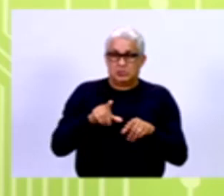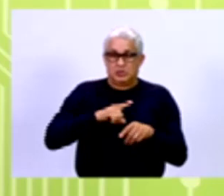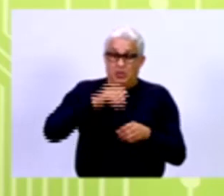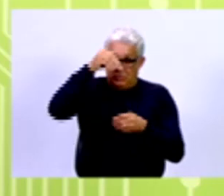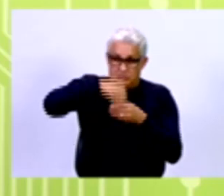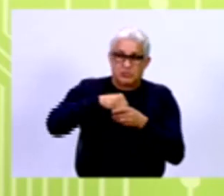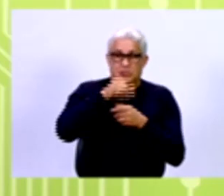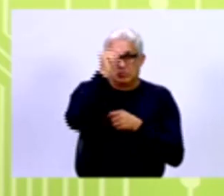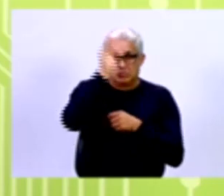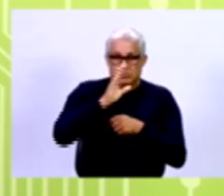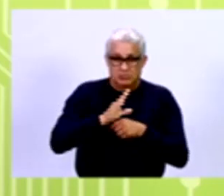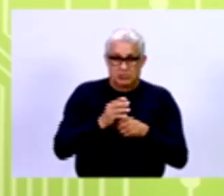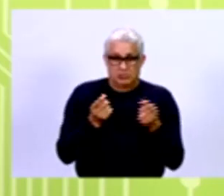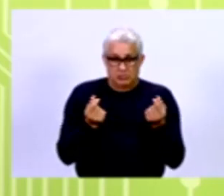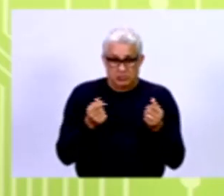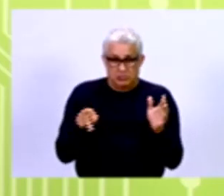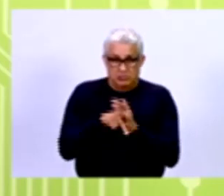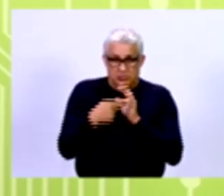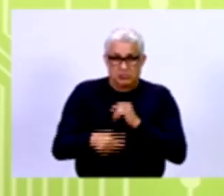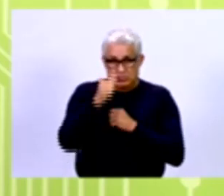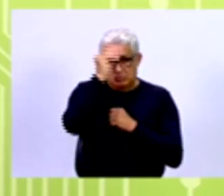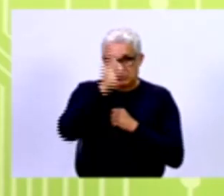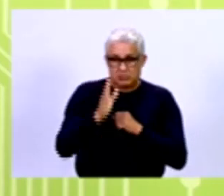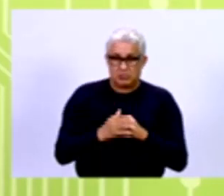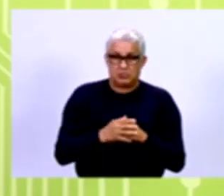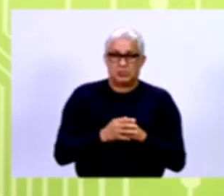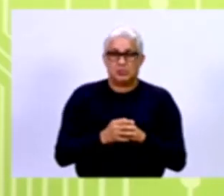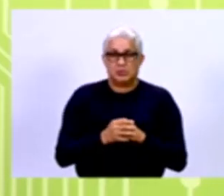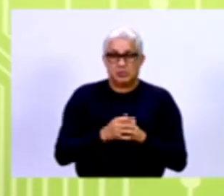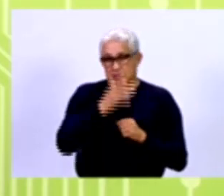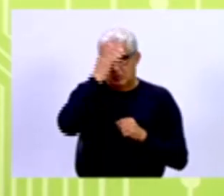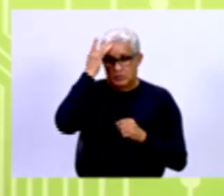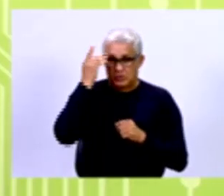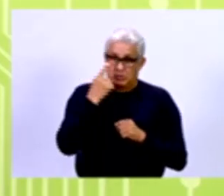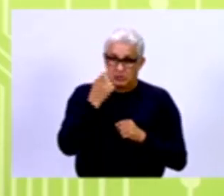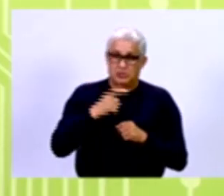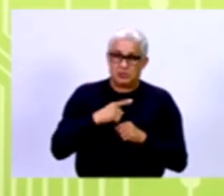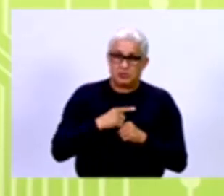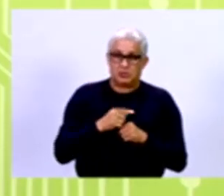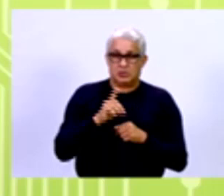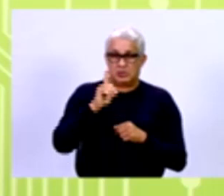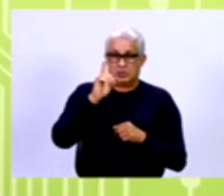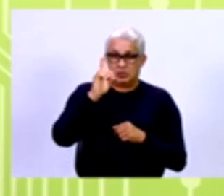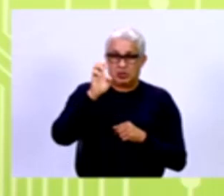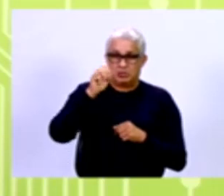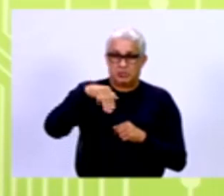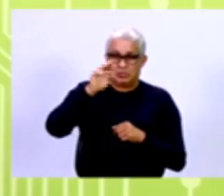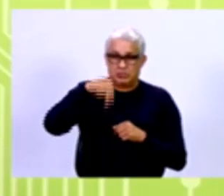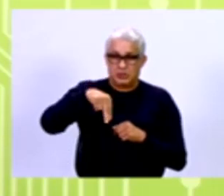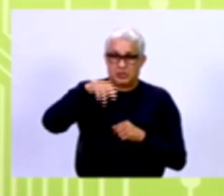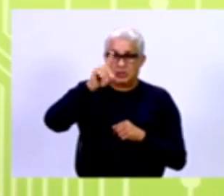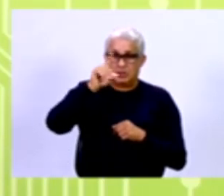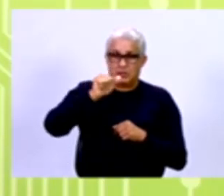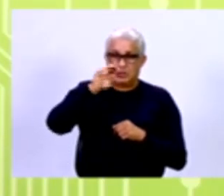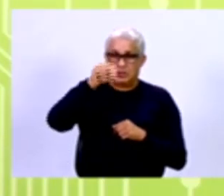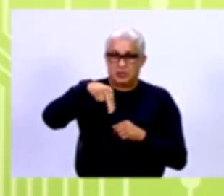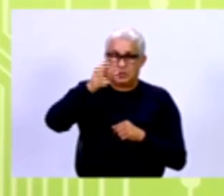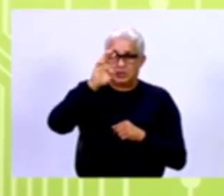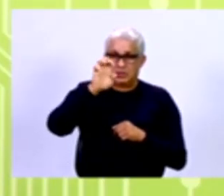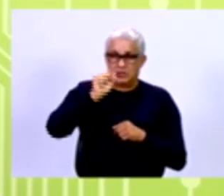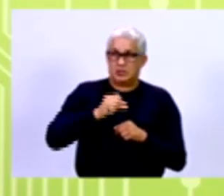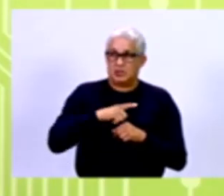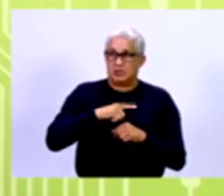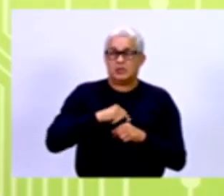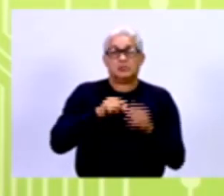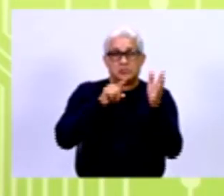dentro do sistema financeiro para acesso dos interessados. E os demandantes também nós já vimos. Então, foram essas